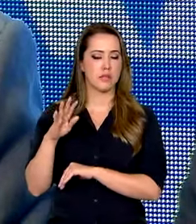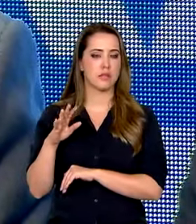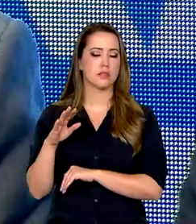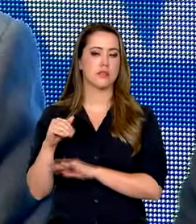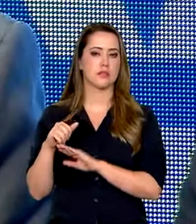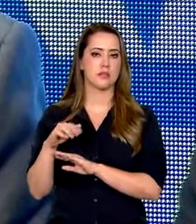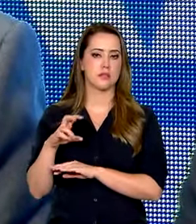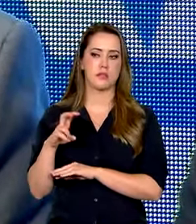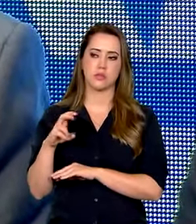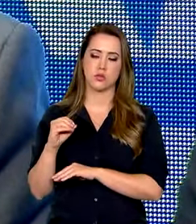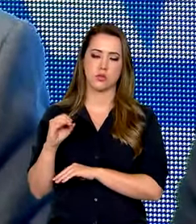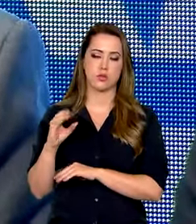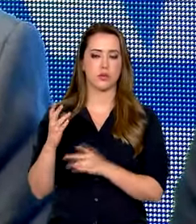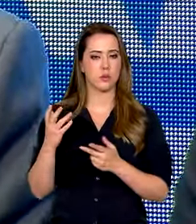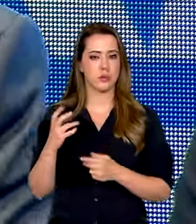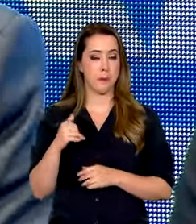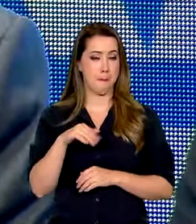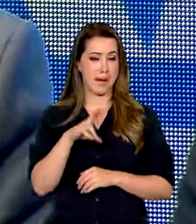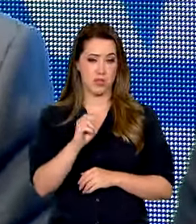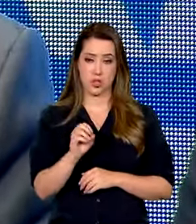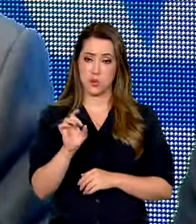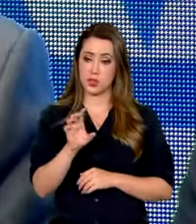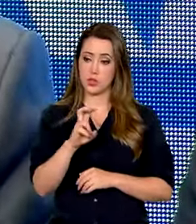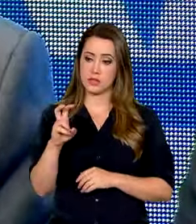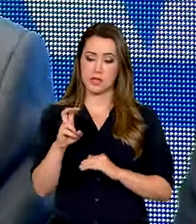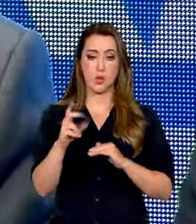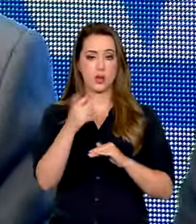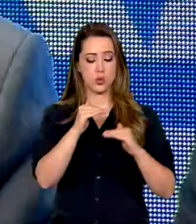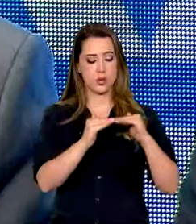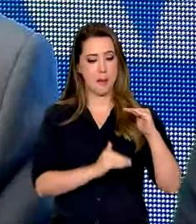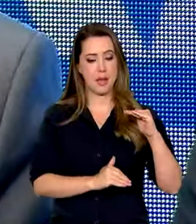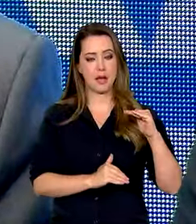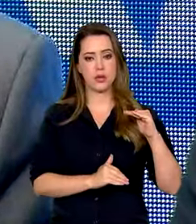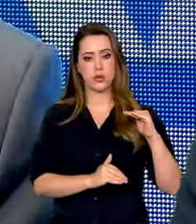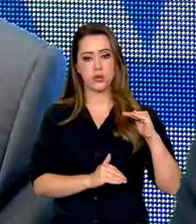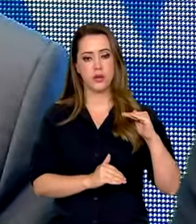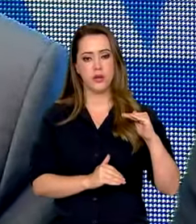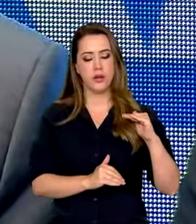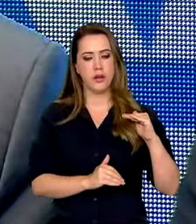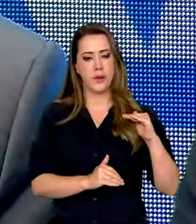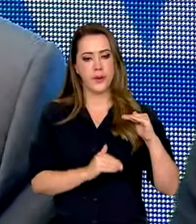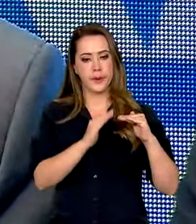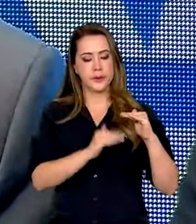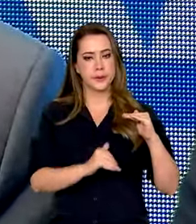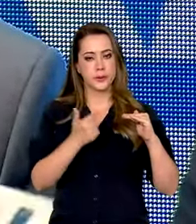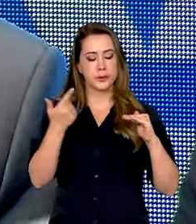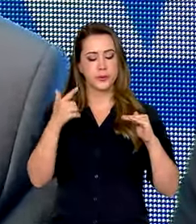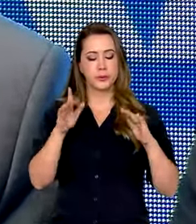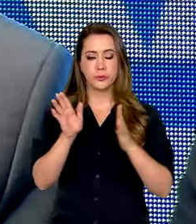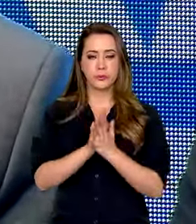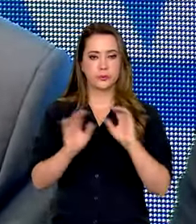de 50 né todas foram abaixo de 60 e 5 apenas nenhuma chegou a